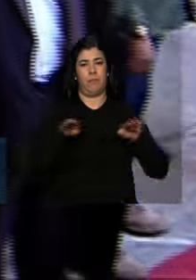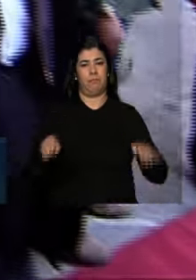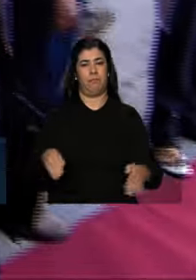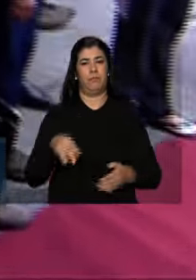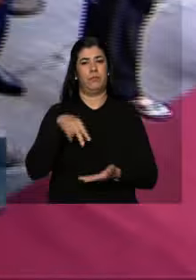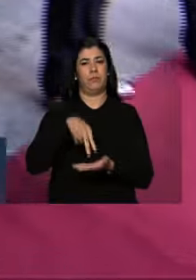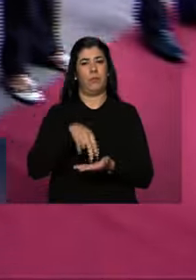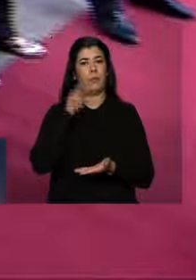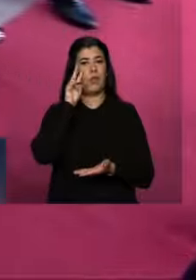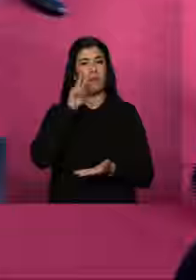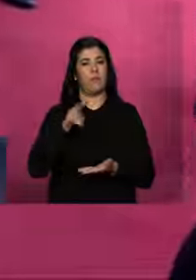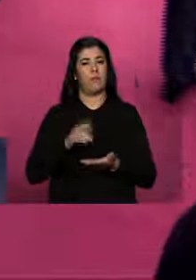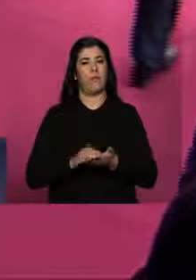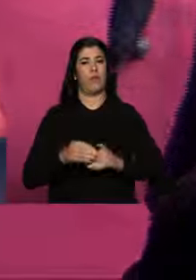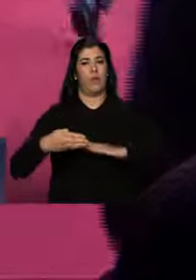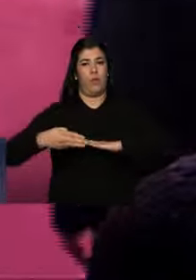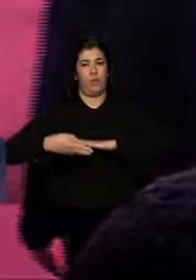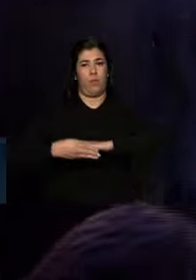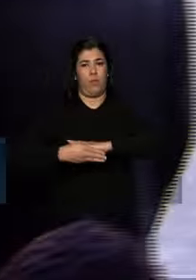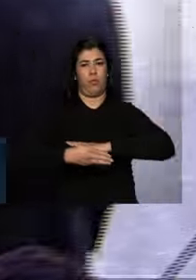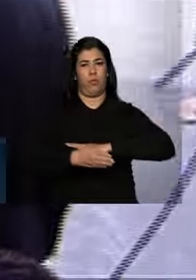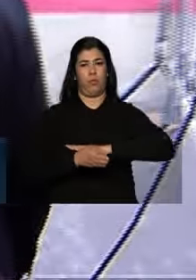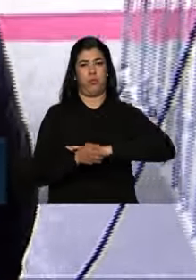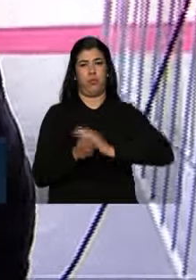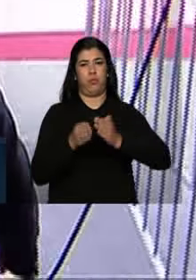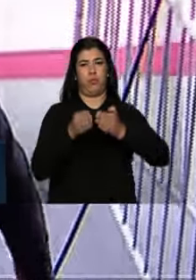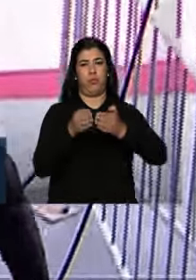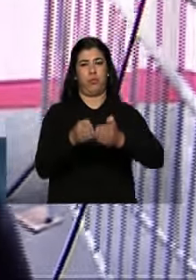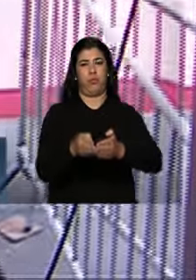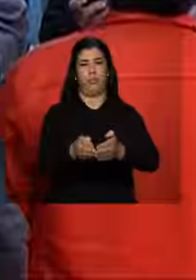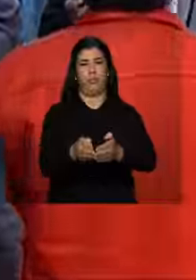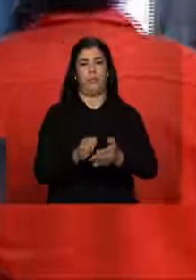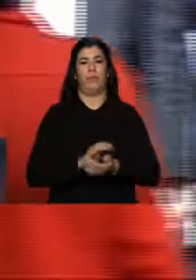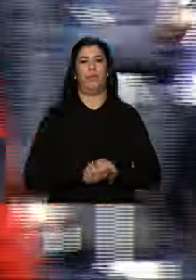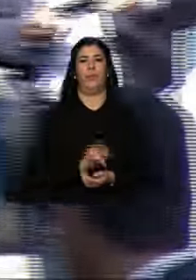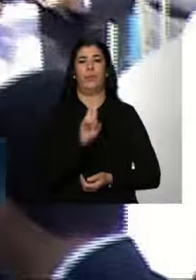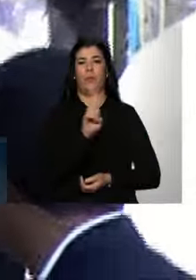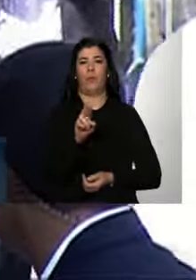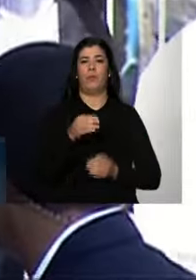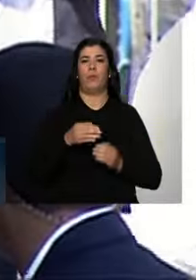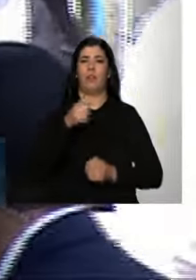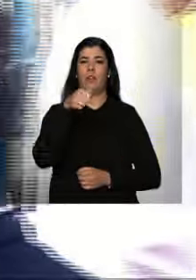do ato de partida do navio André Rebouças.